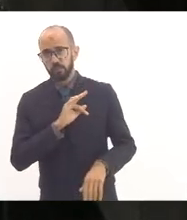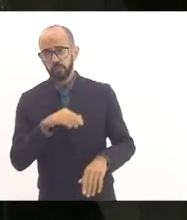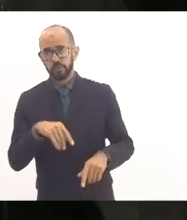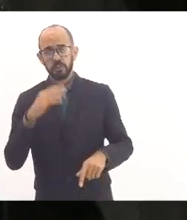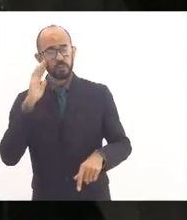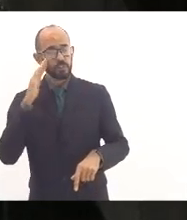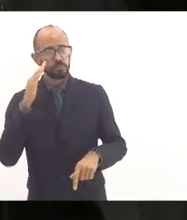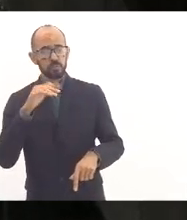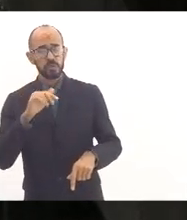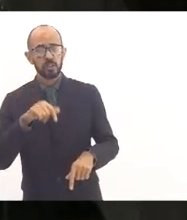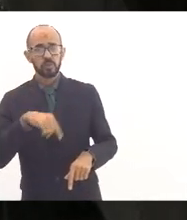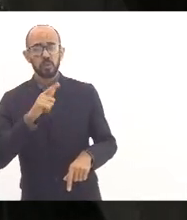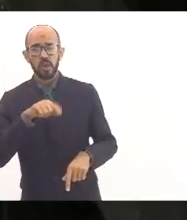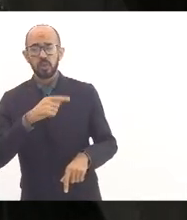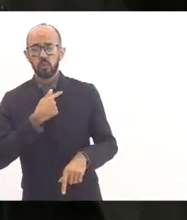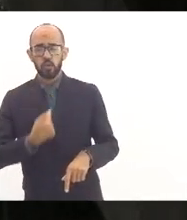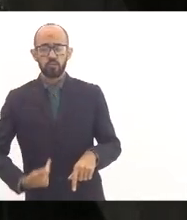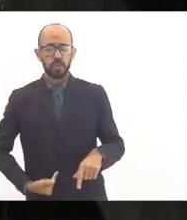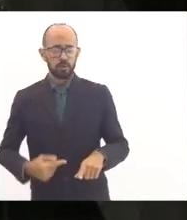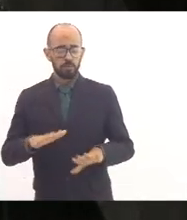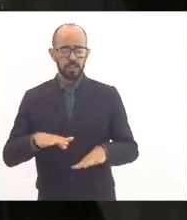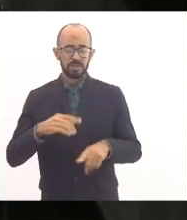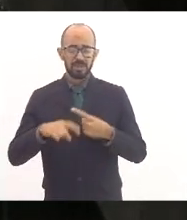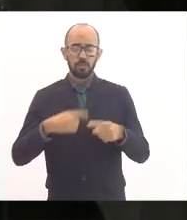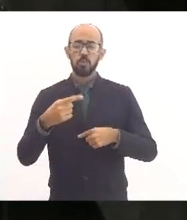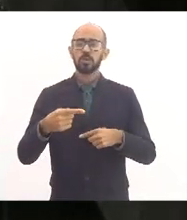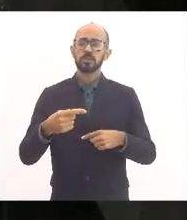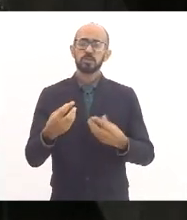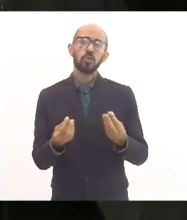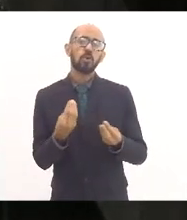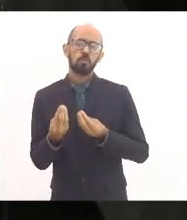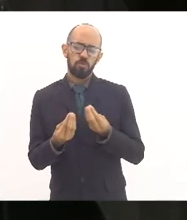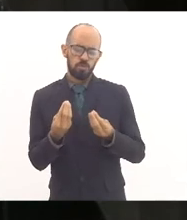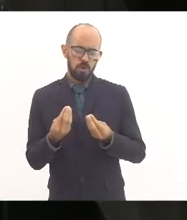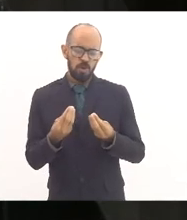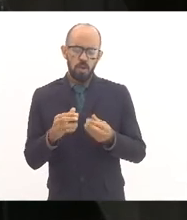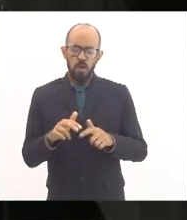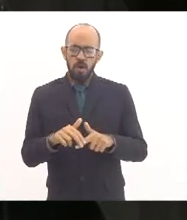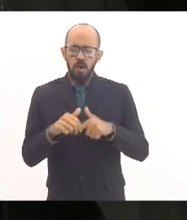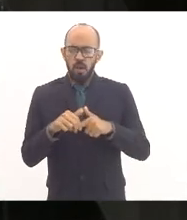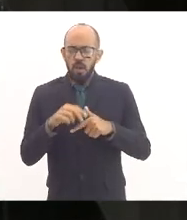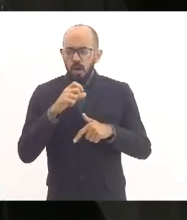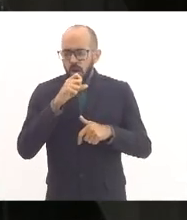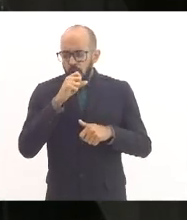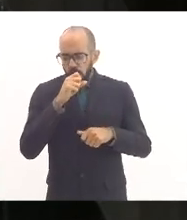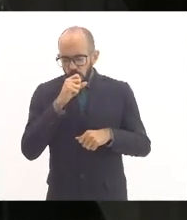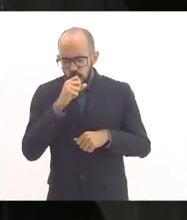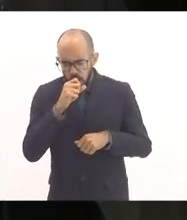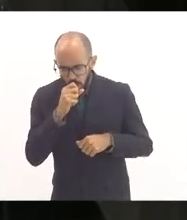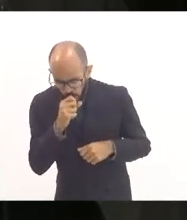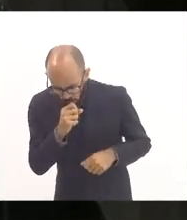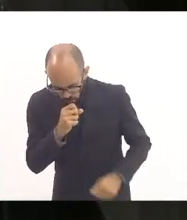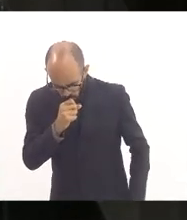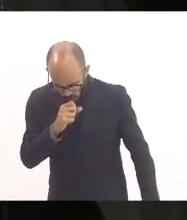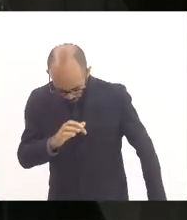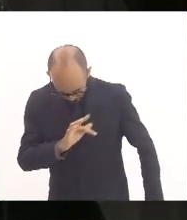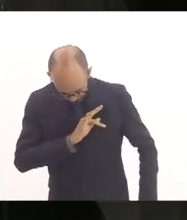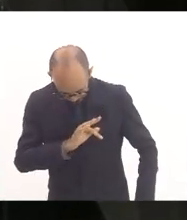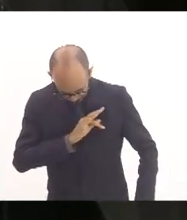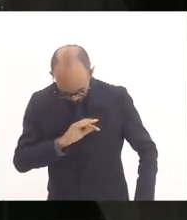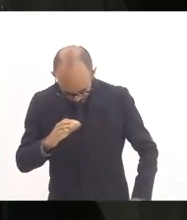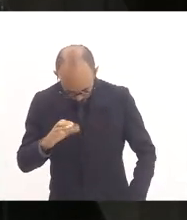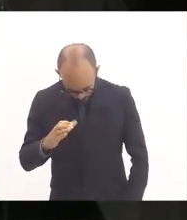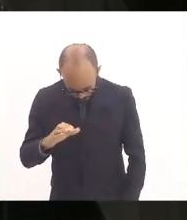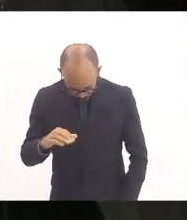e o próximo governo será que vai ter um entendimento por isso todas as esses avanços da polícia científica da Polícia Civil tem que